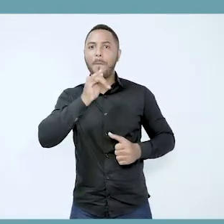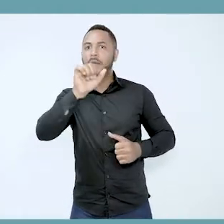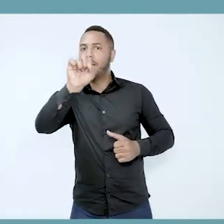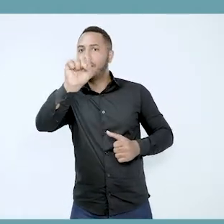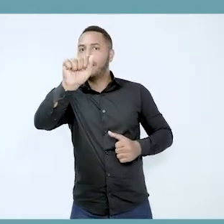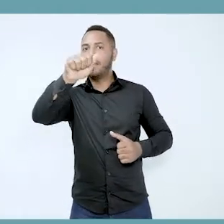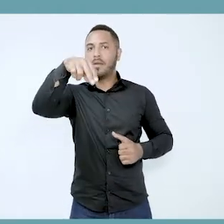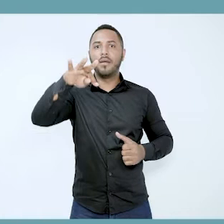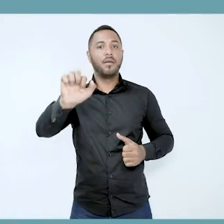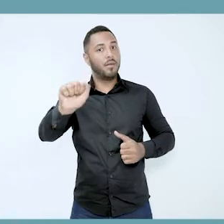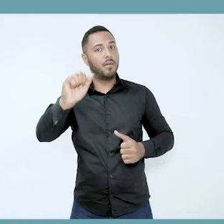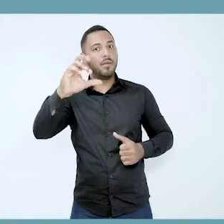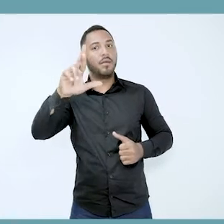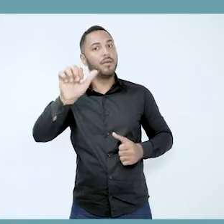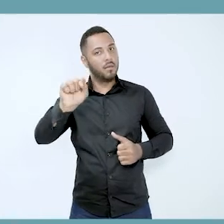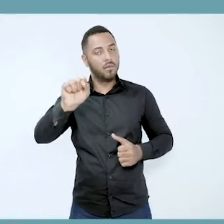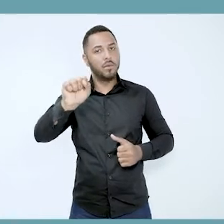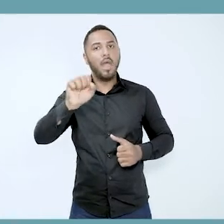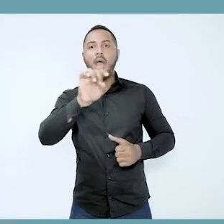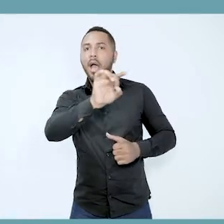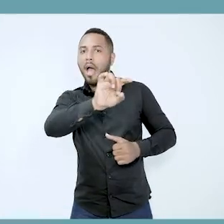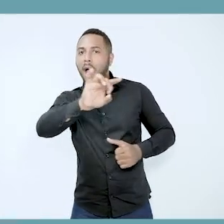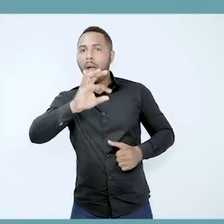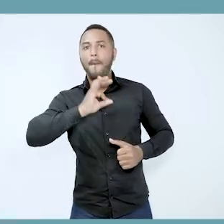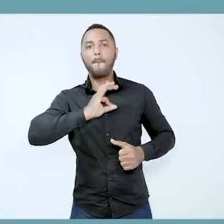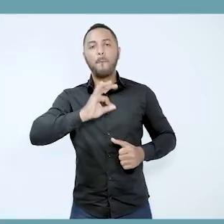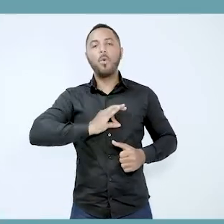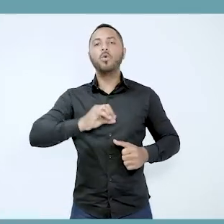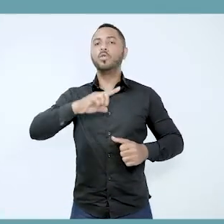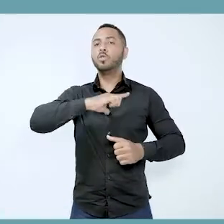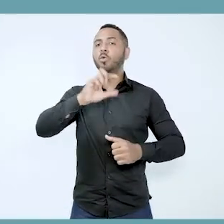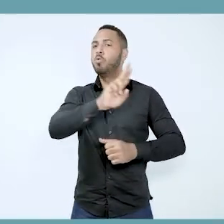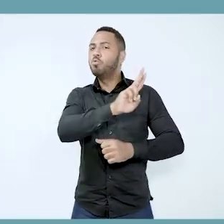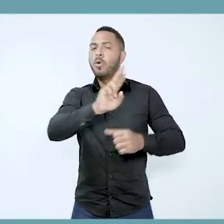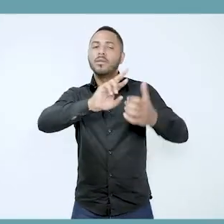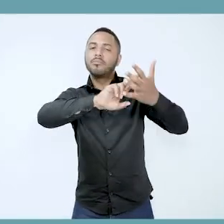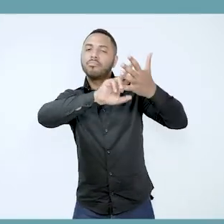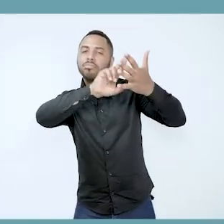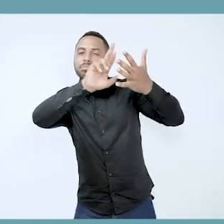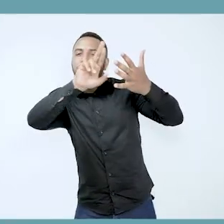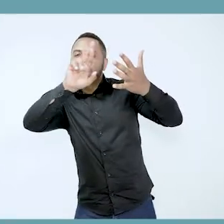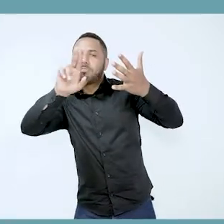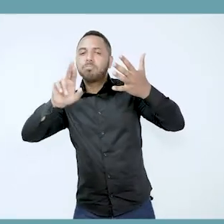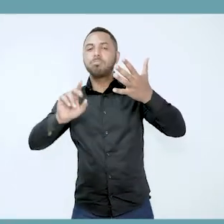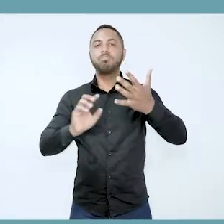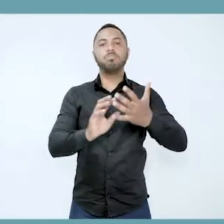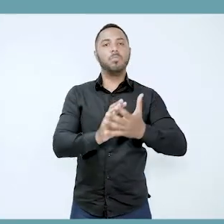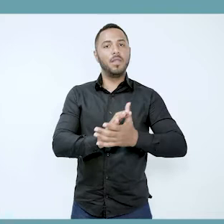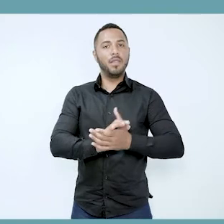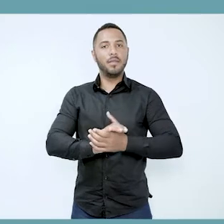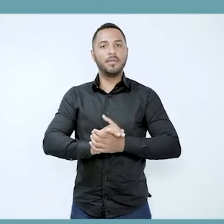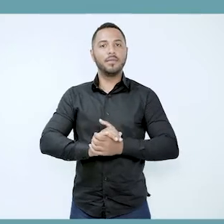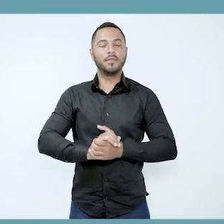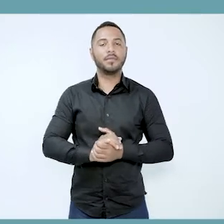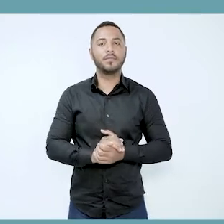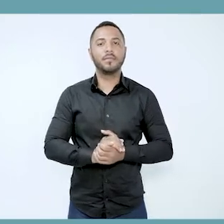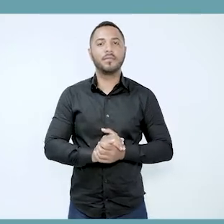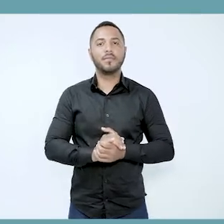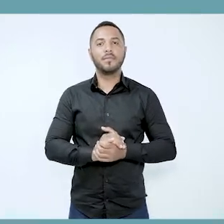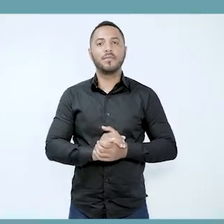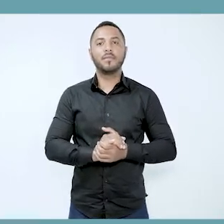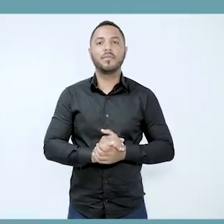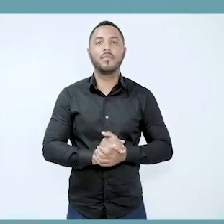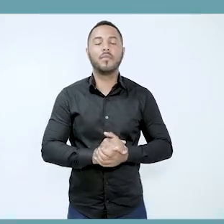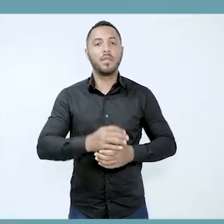Santa Cruz. Cada botão ganhava seu nome: Perácio, Leônidas, Patesco, Pitoca,